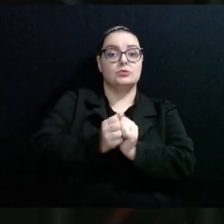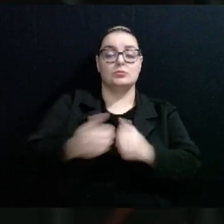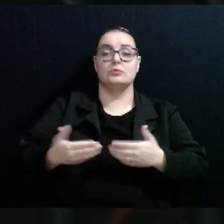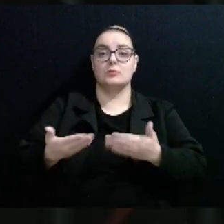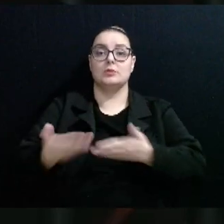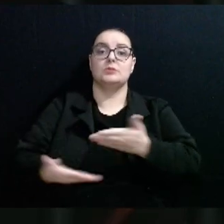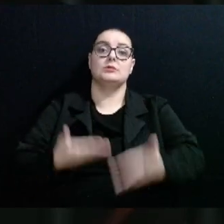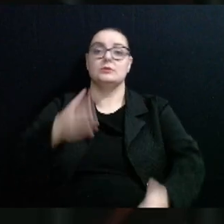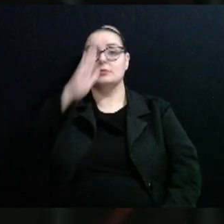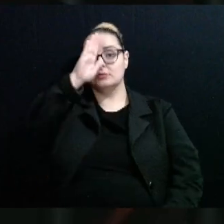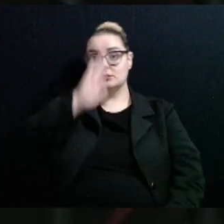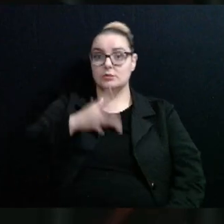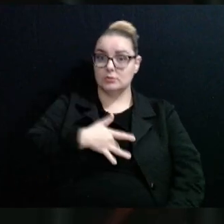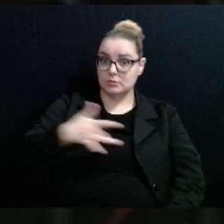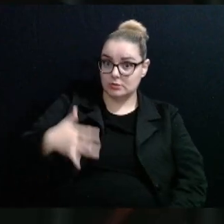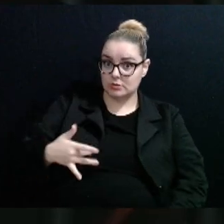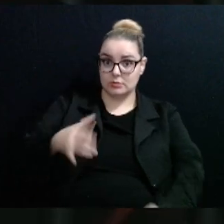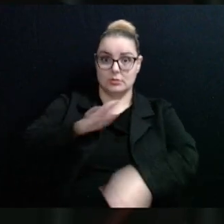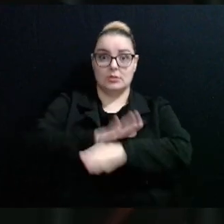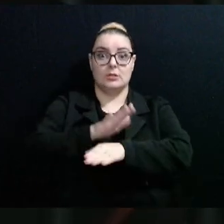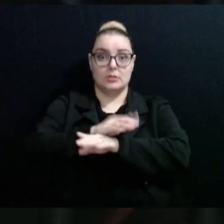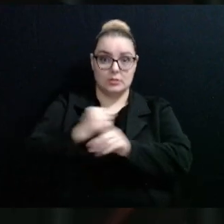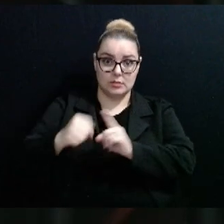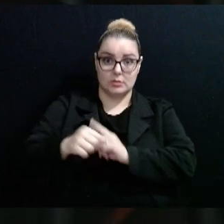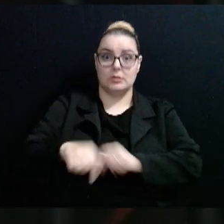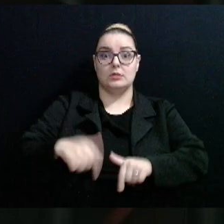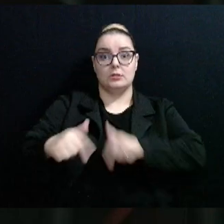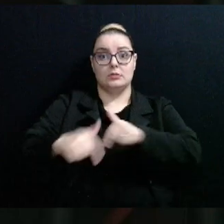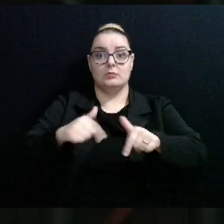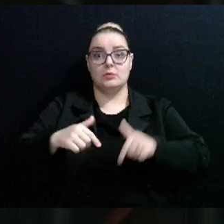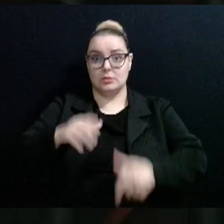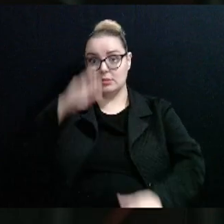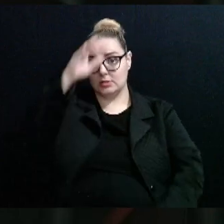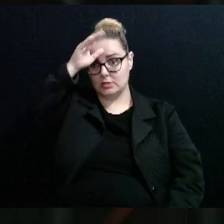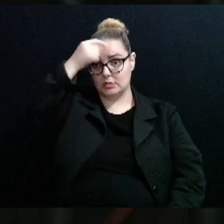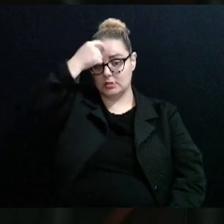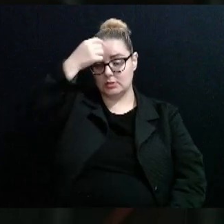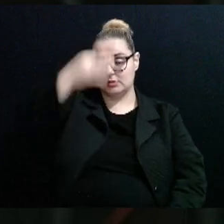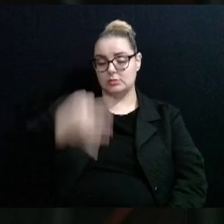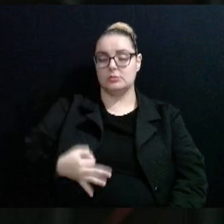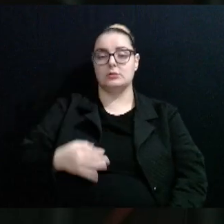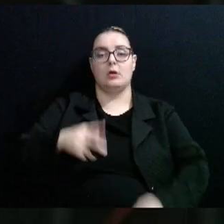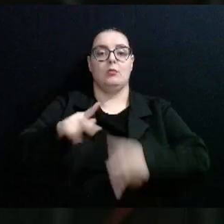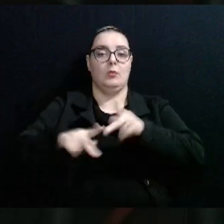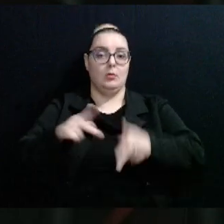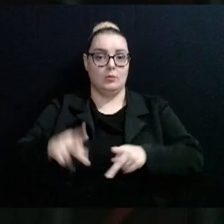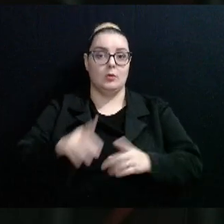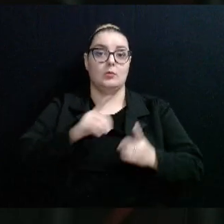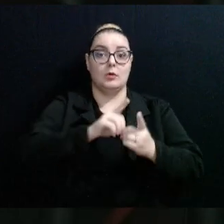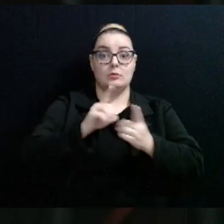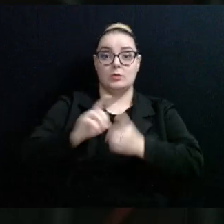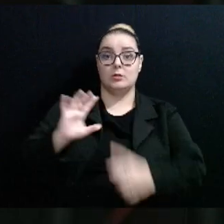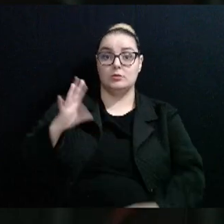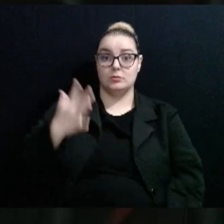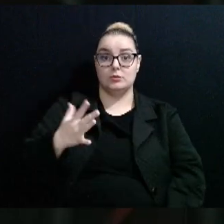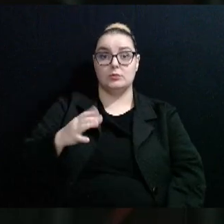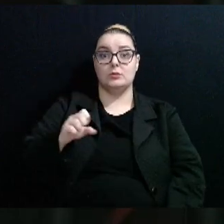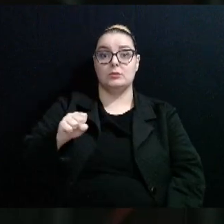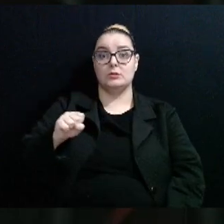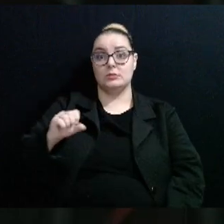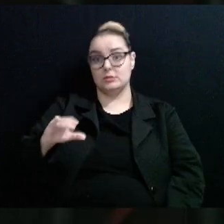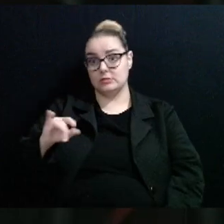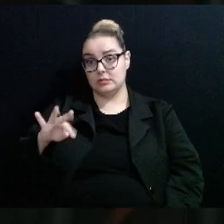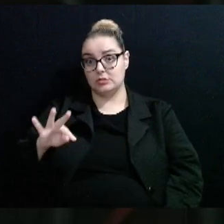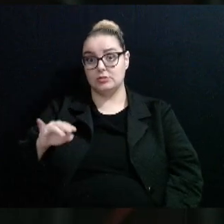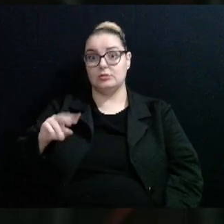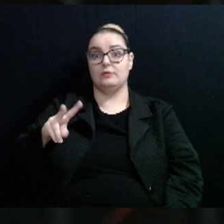de saúde, assistência social, emprego e cidadania para a população. O atendimento acontece no SIC Vila Nova, na rua Odete